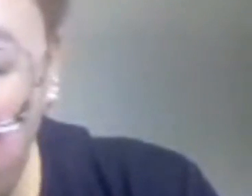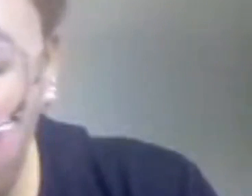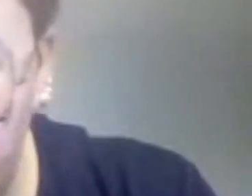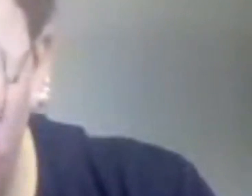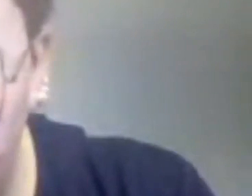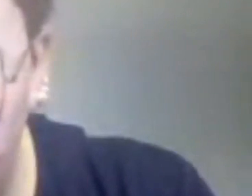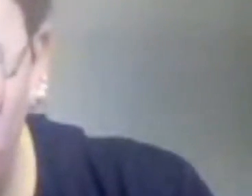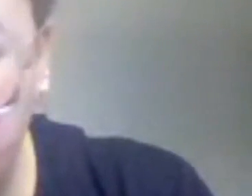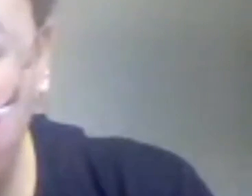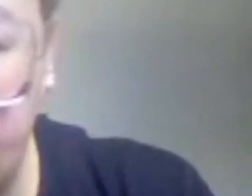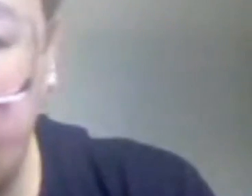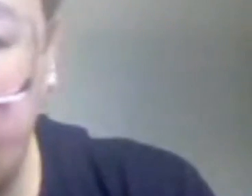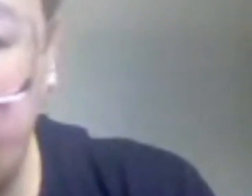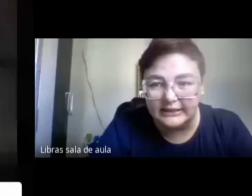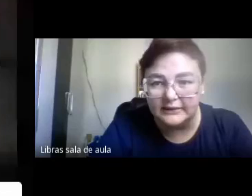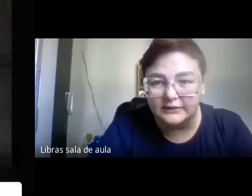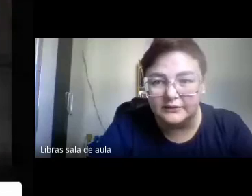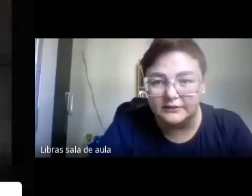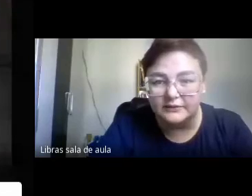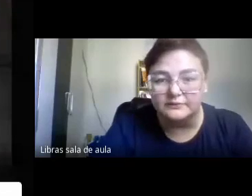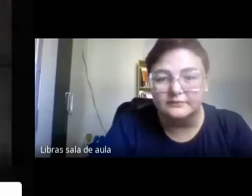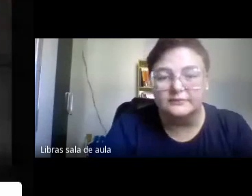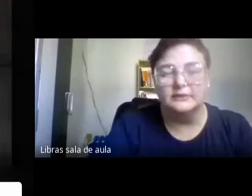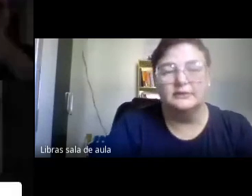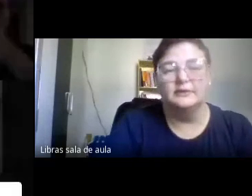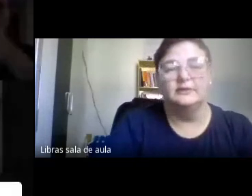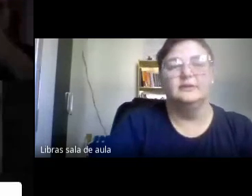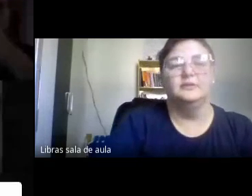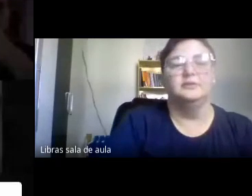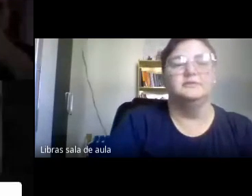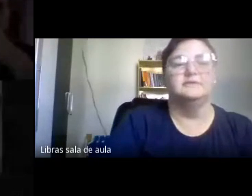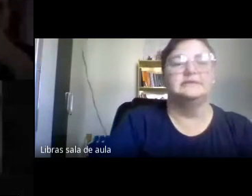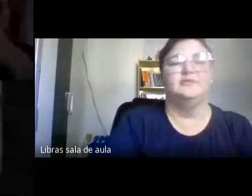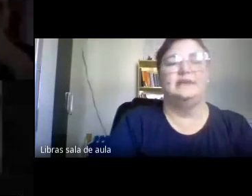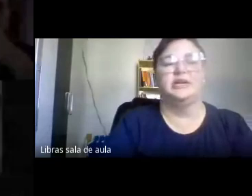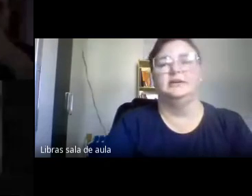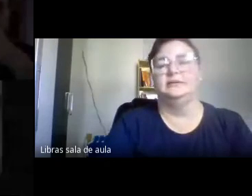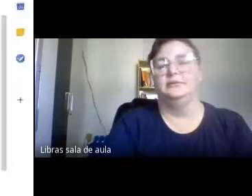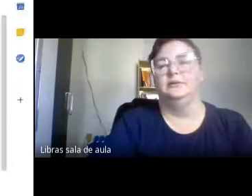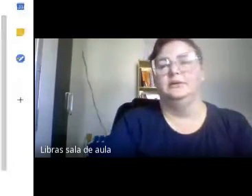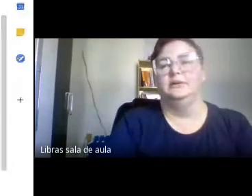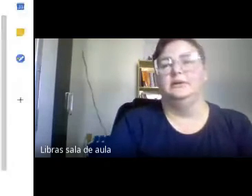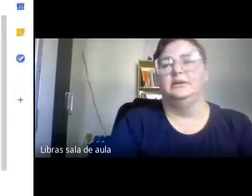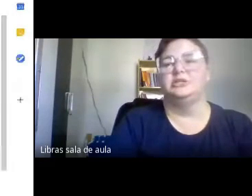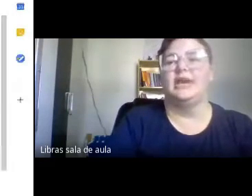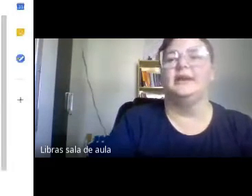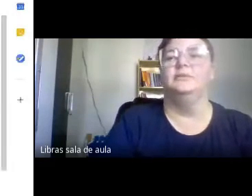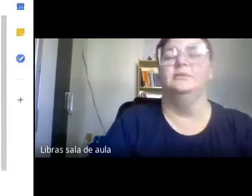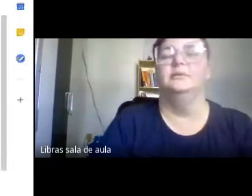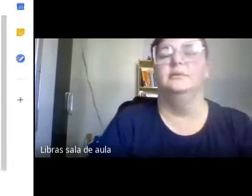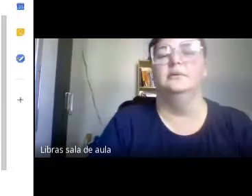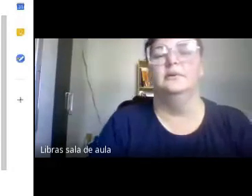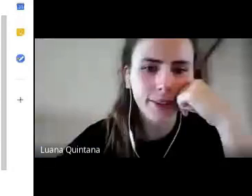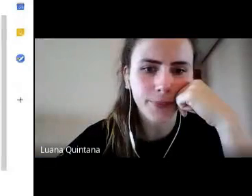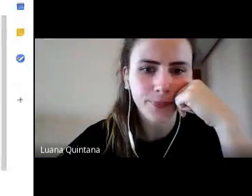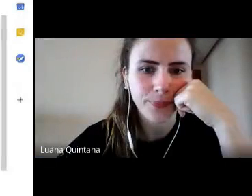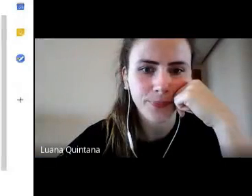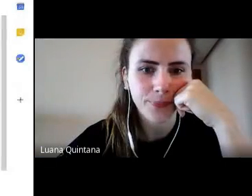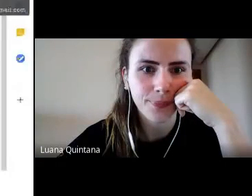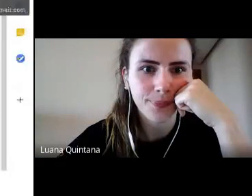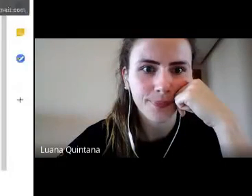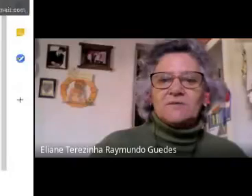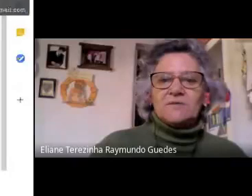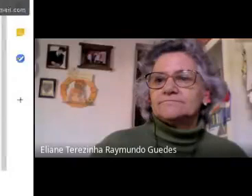digam quando estiver projetando. Quando vocês estiverem enxergando. Enxergam? Apareceu.